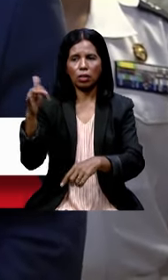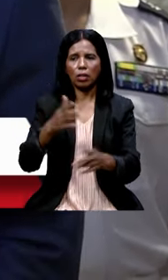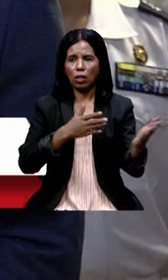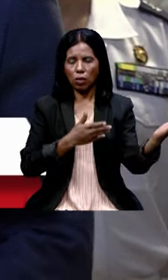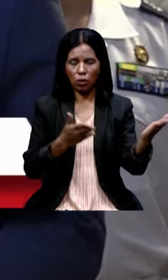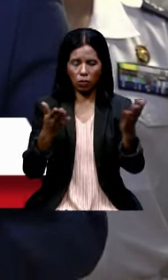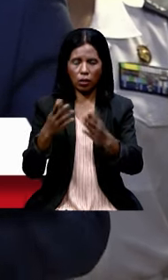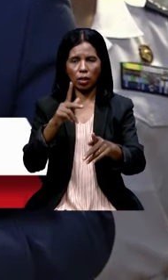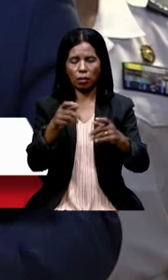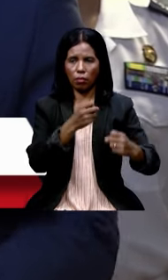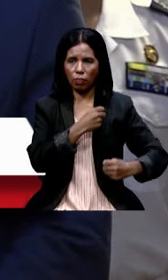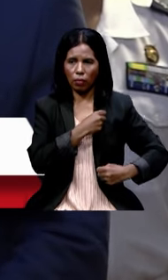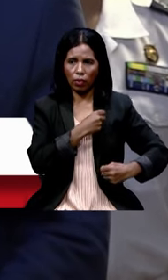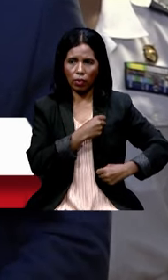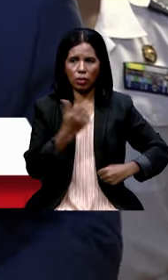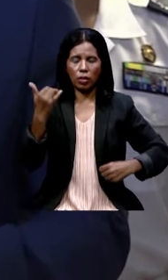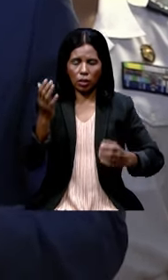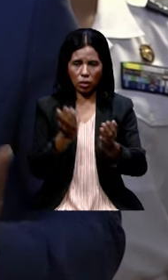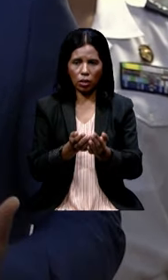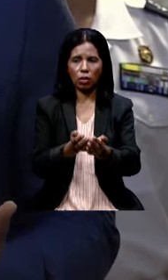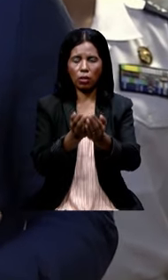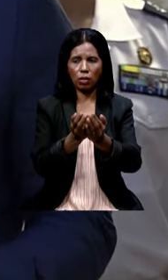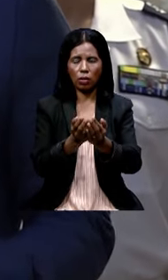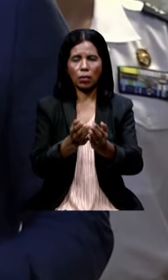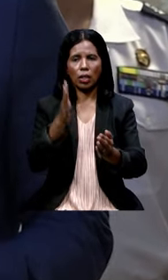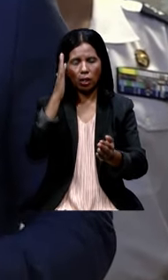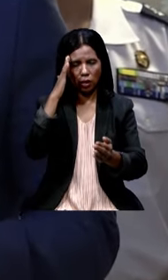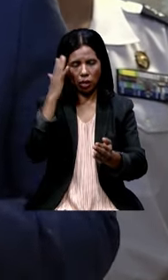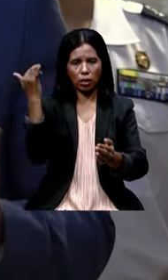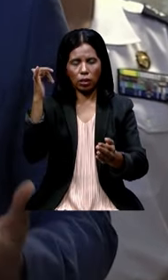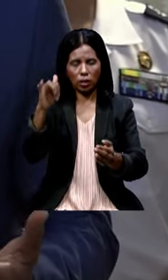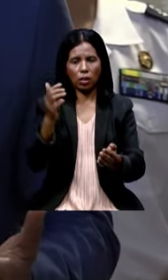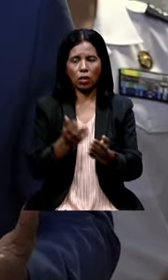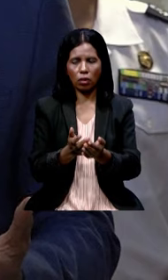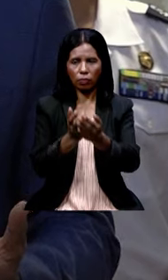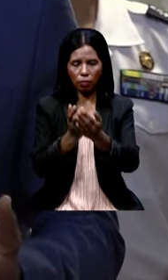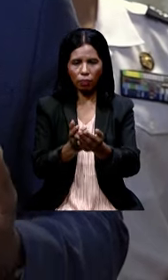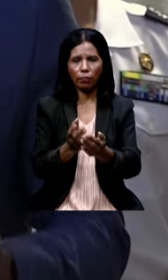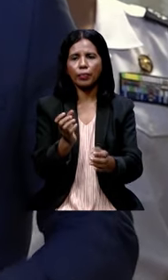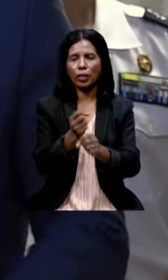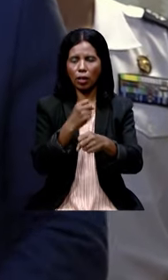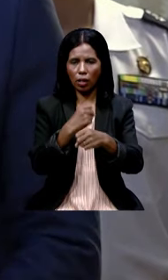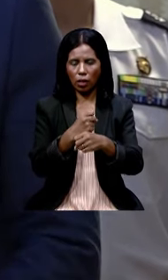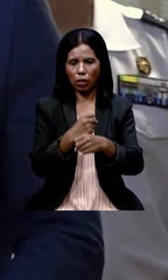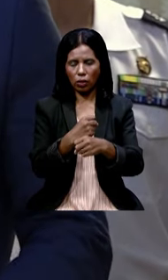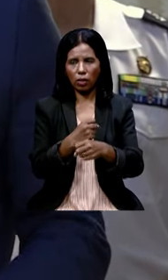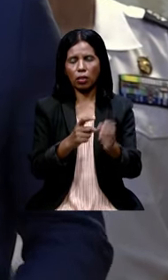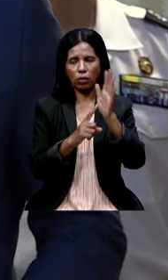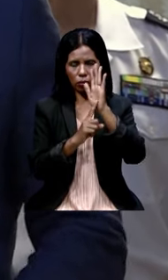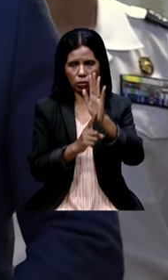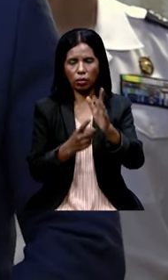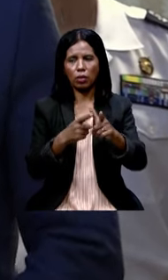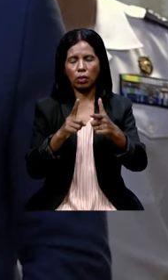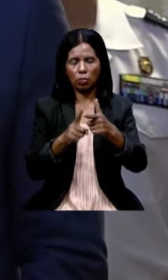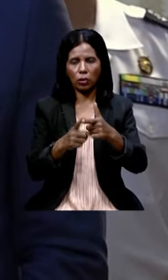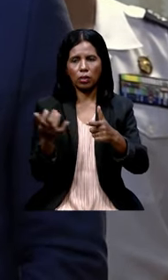Itania Marinheiro Sira ia ser nerolaram para conhecer ser nerro e halo navegação balo e depois uma fila na